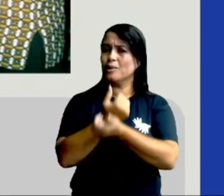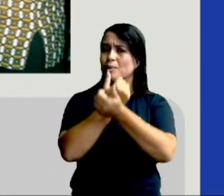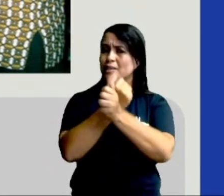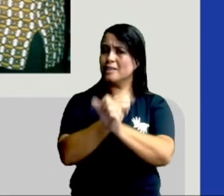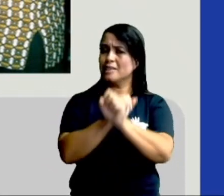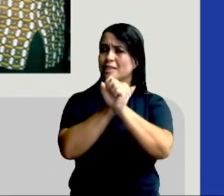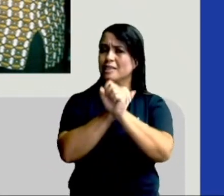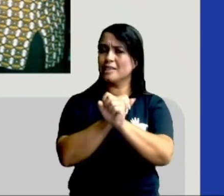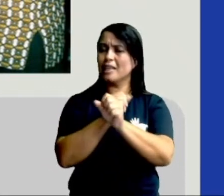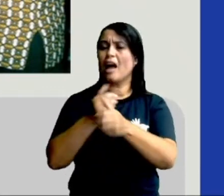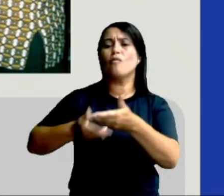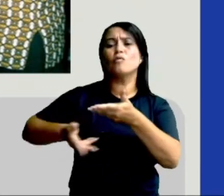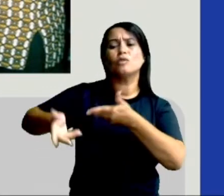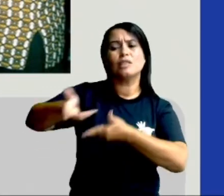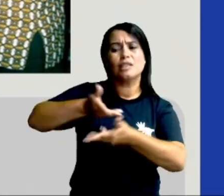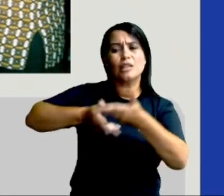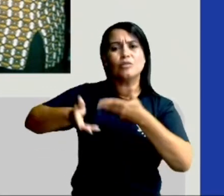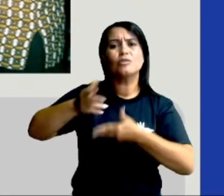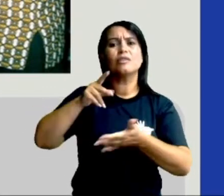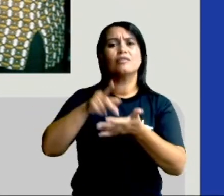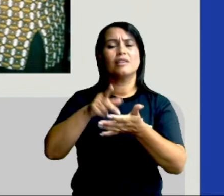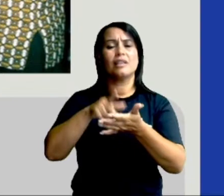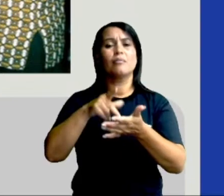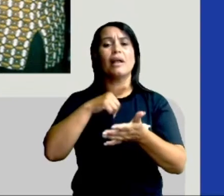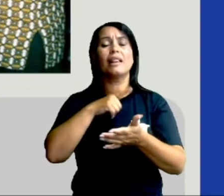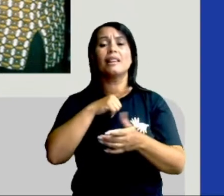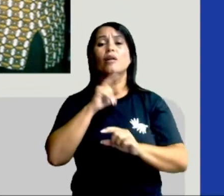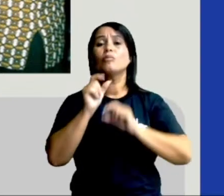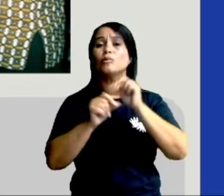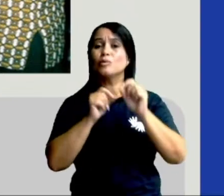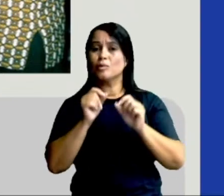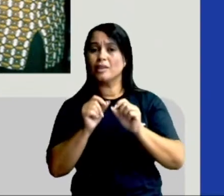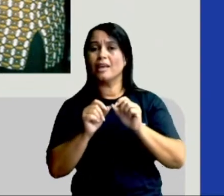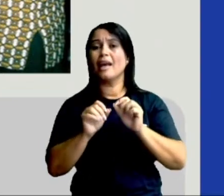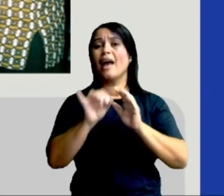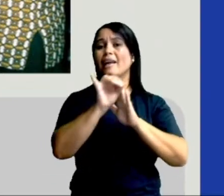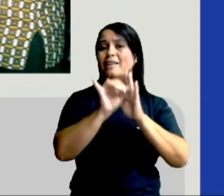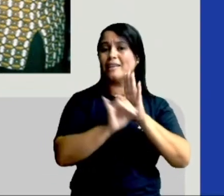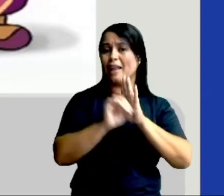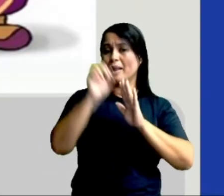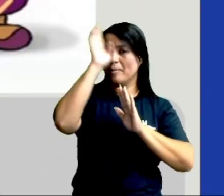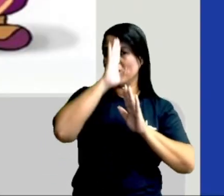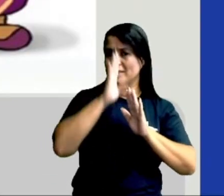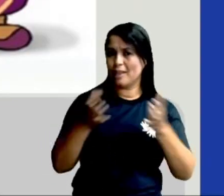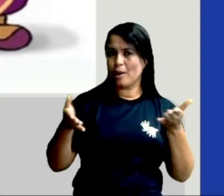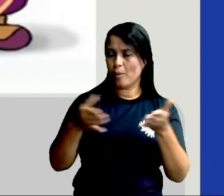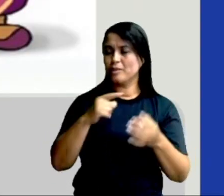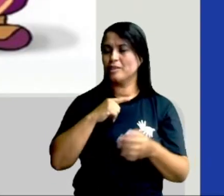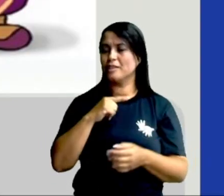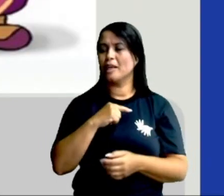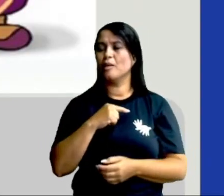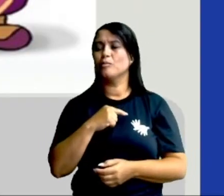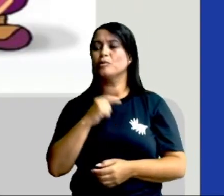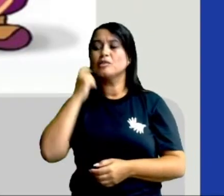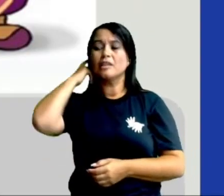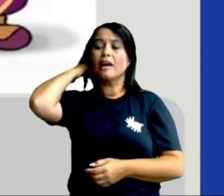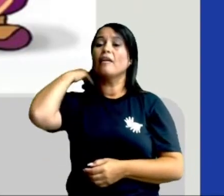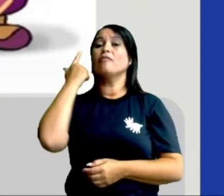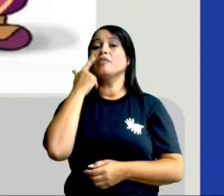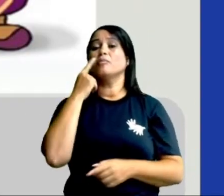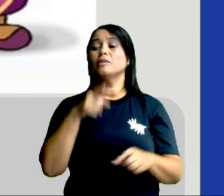para a construção da identidade brasileira. Temos muito dessa identidade hoje, né? Visto que